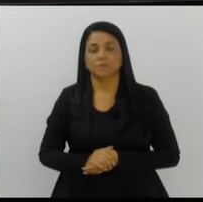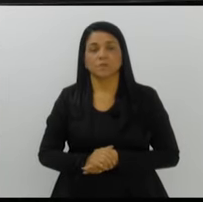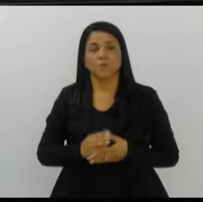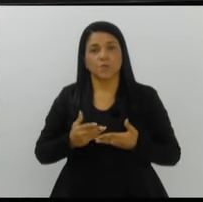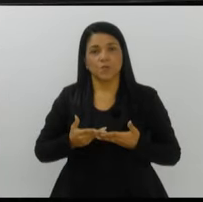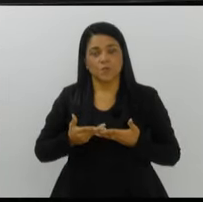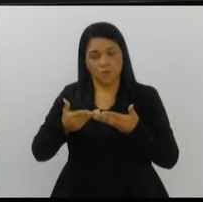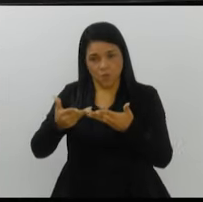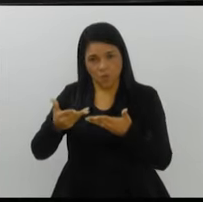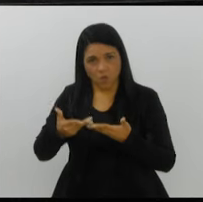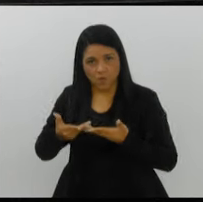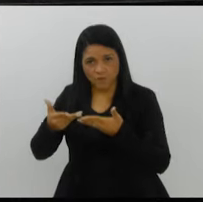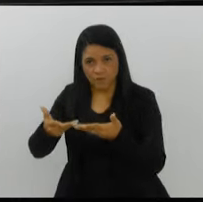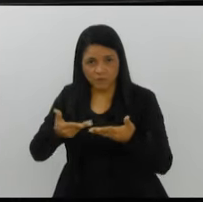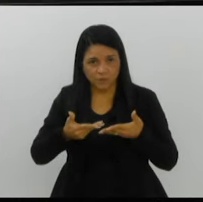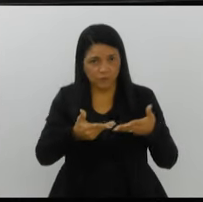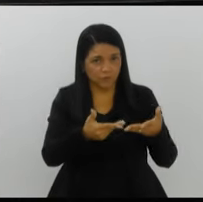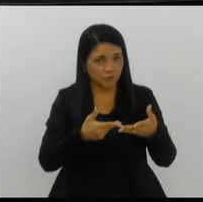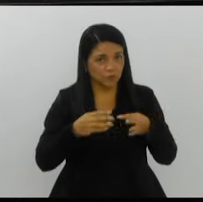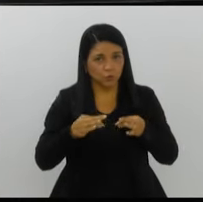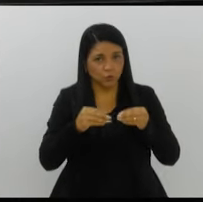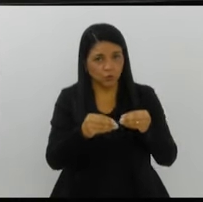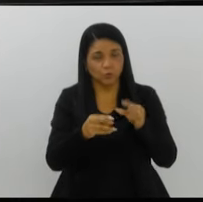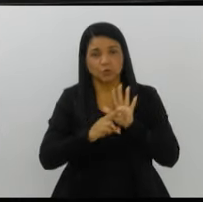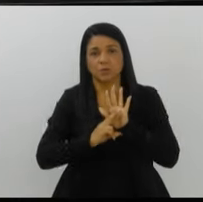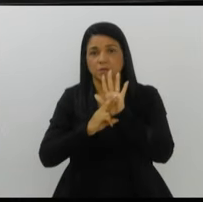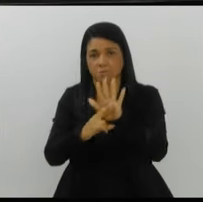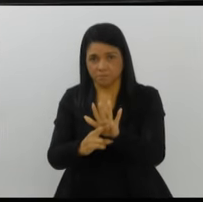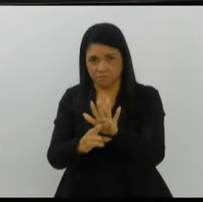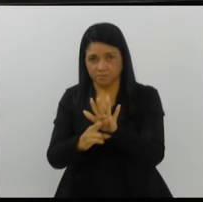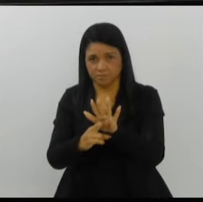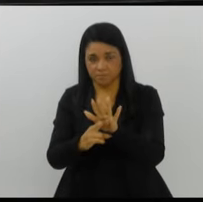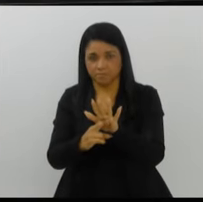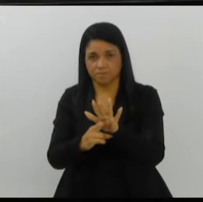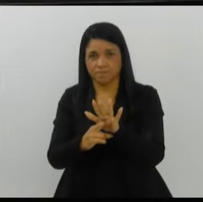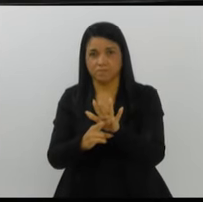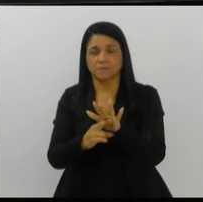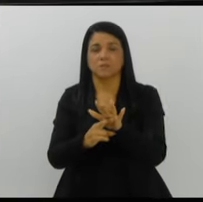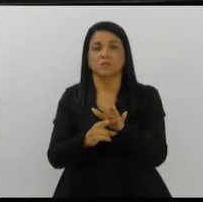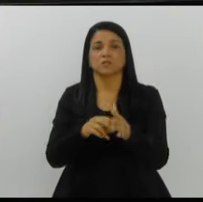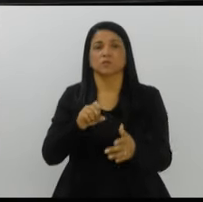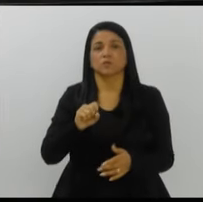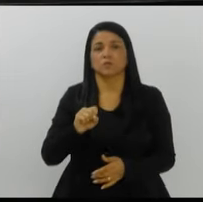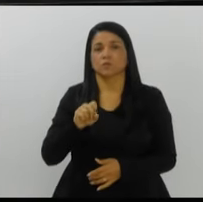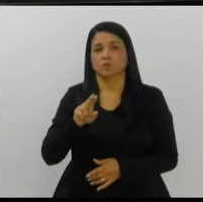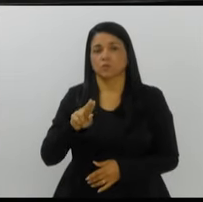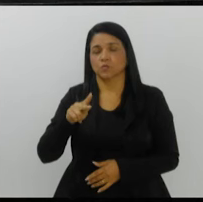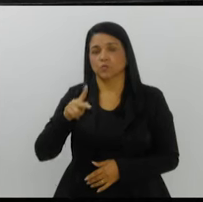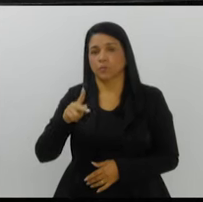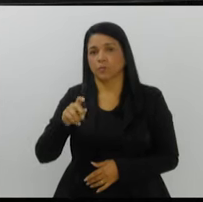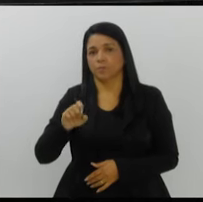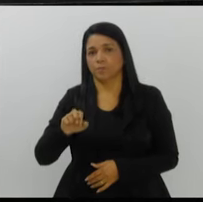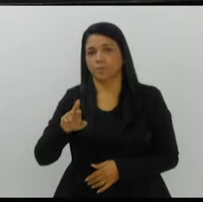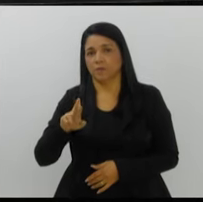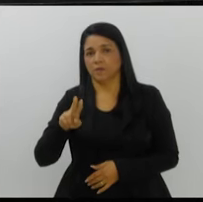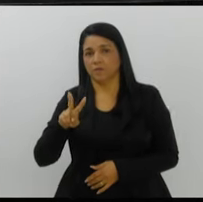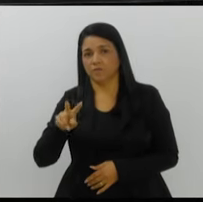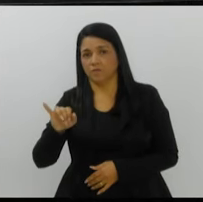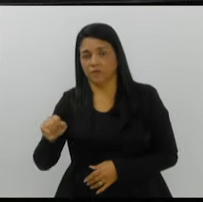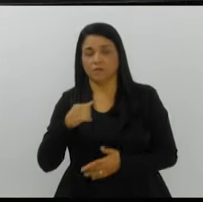Convidamos todos os interlocutores possíveis, a Supervia, a Secretaria